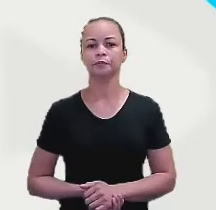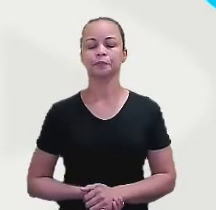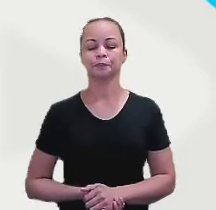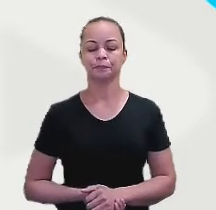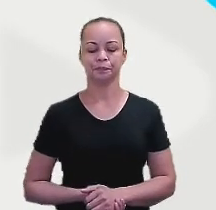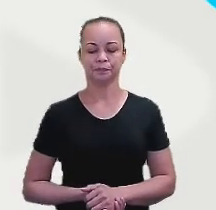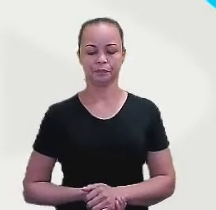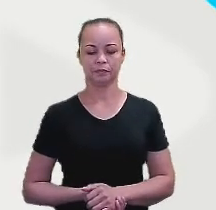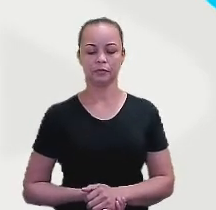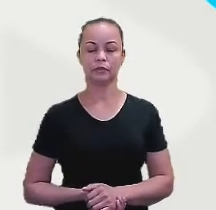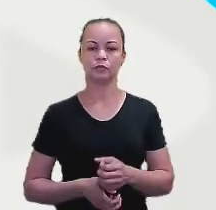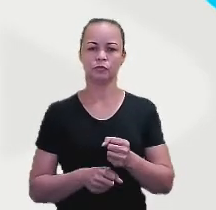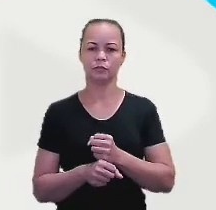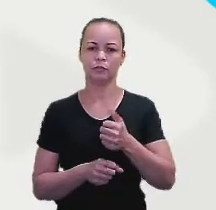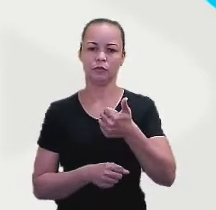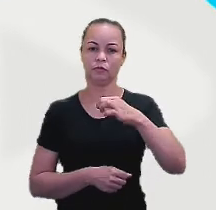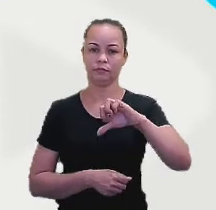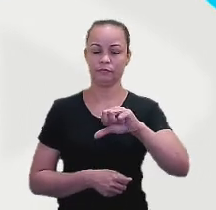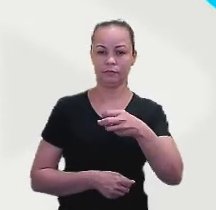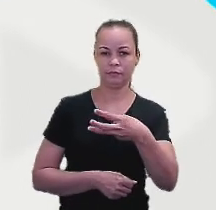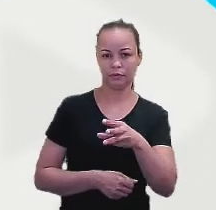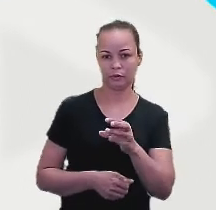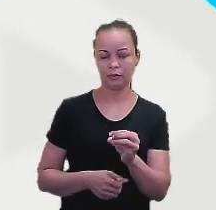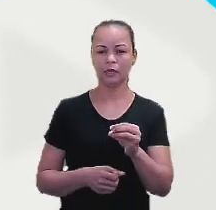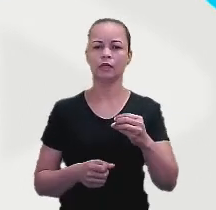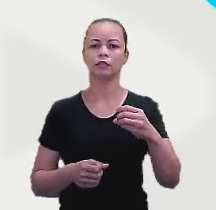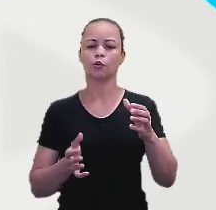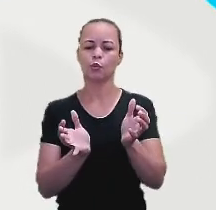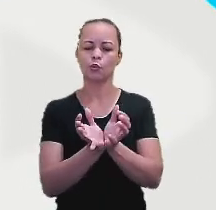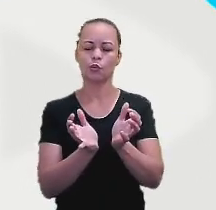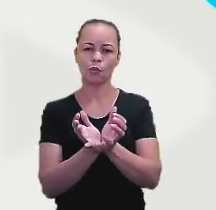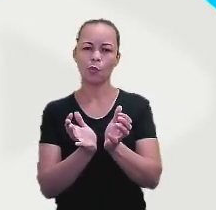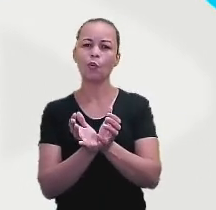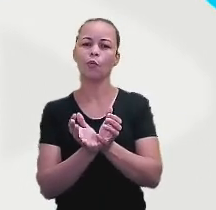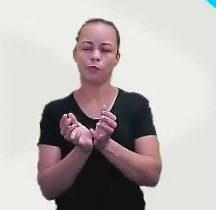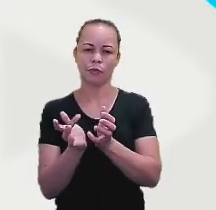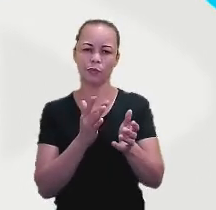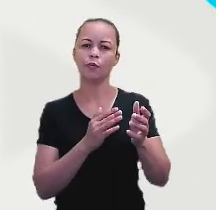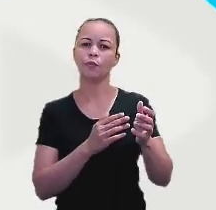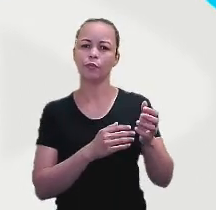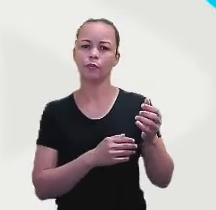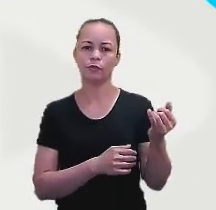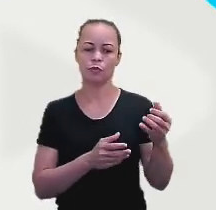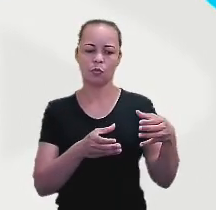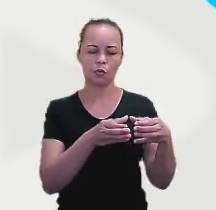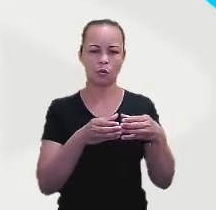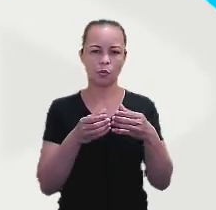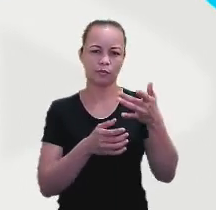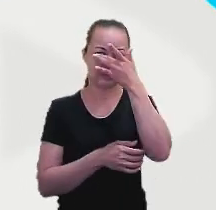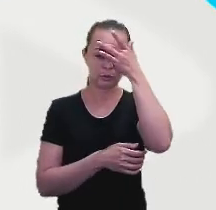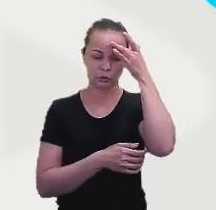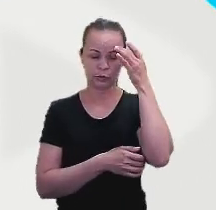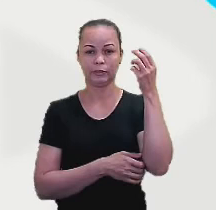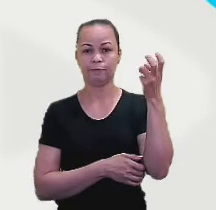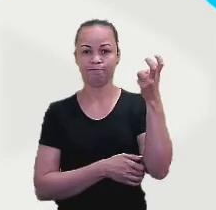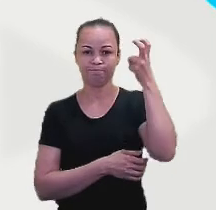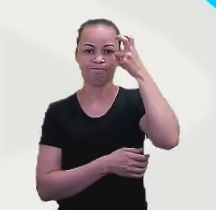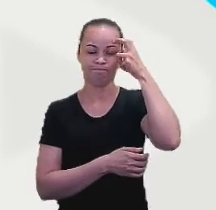Em 1930, fez parte de um grupo de intelectuais que exerceria forte influência literária no